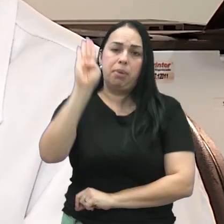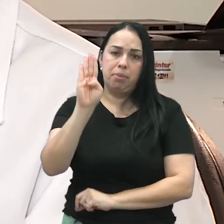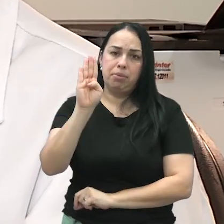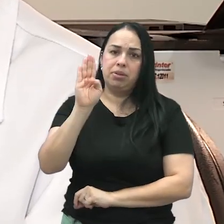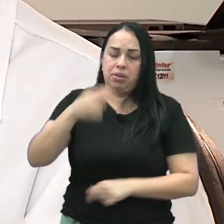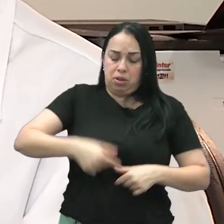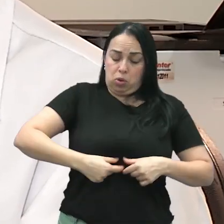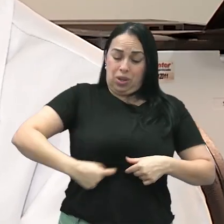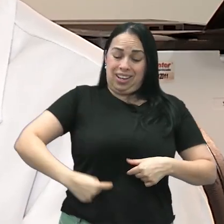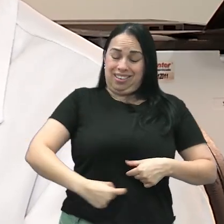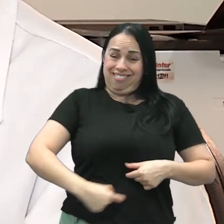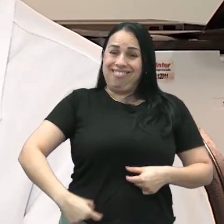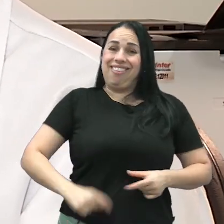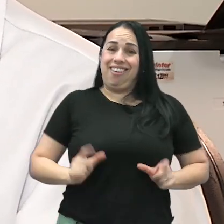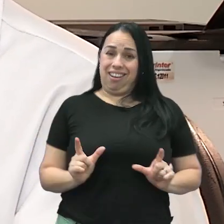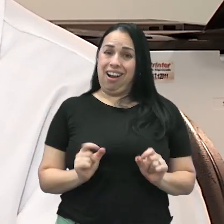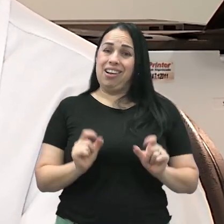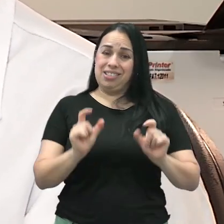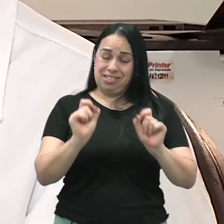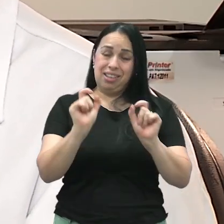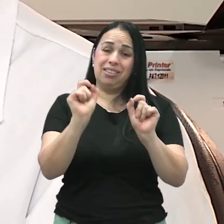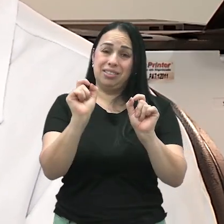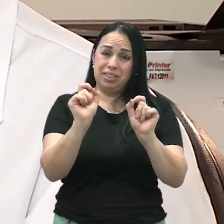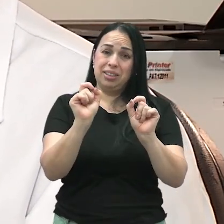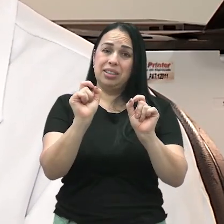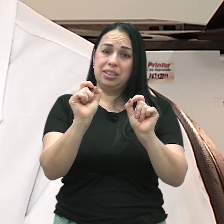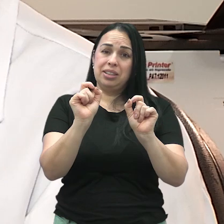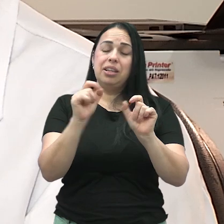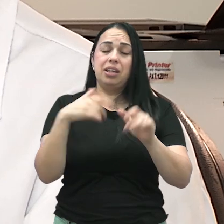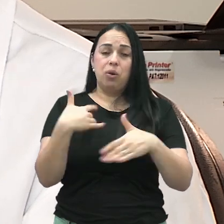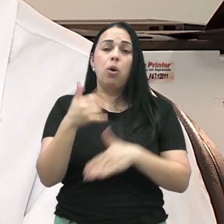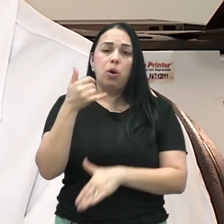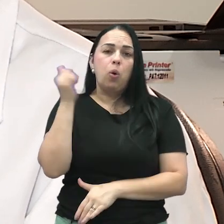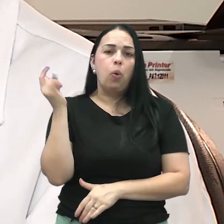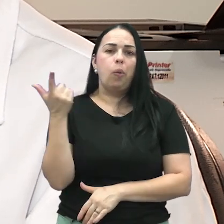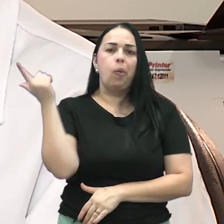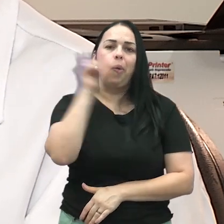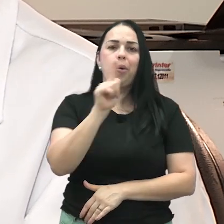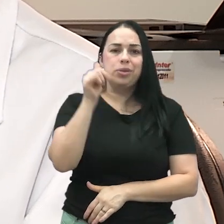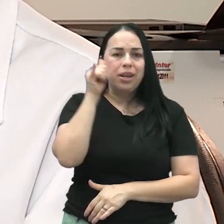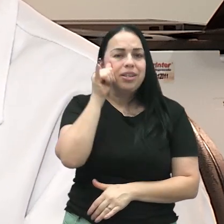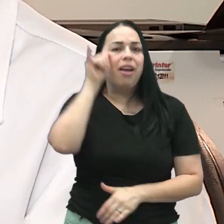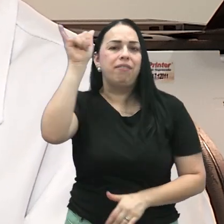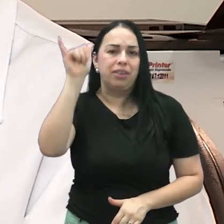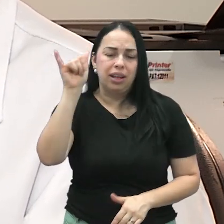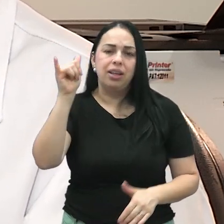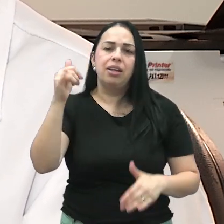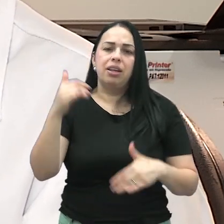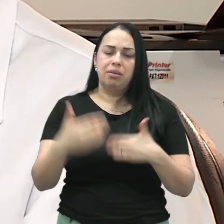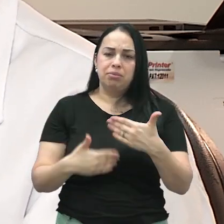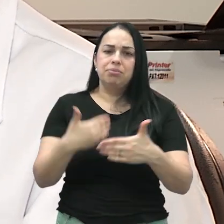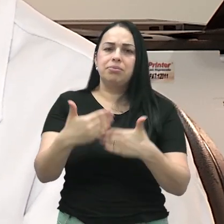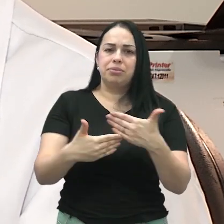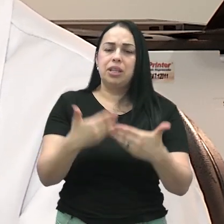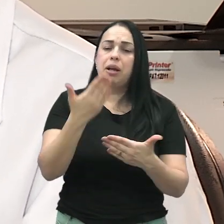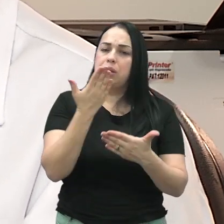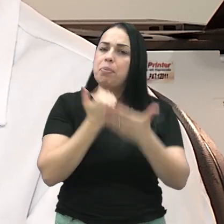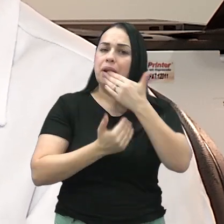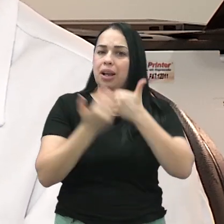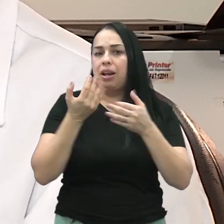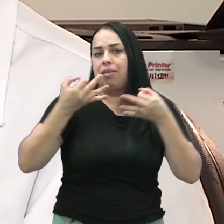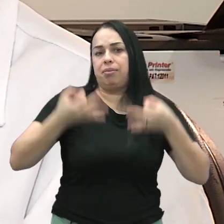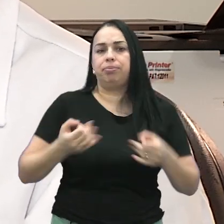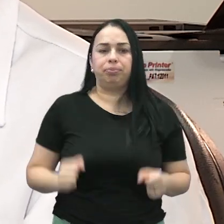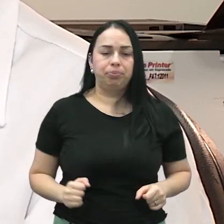principalmente tumores do trato gastrointestinal, algumas descrições aí de tumores que melhoram o seu resultado aí quando você